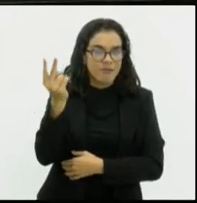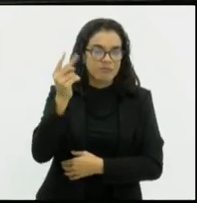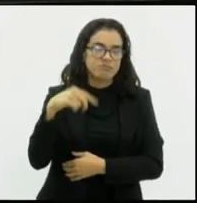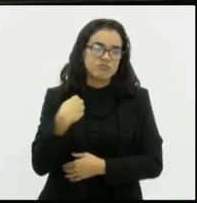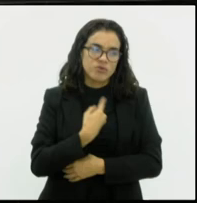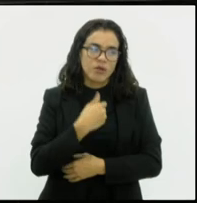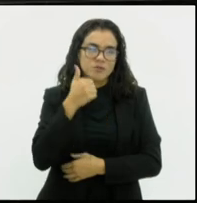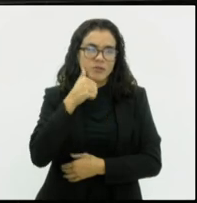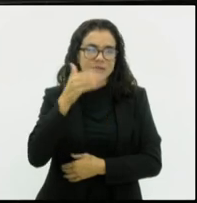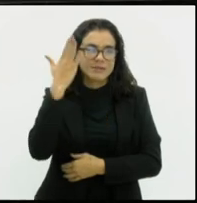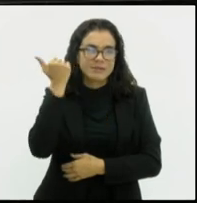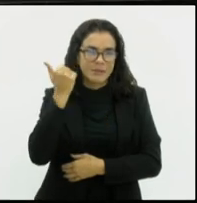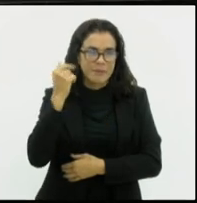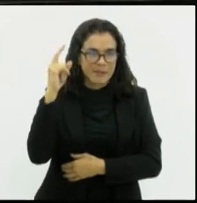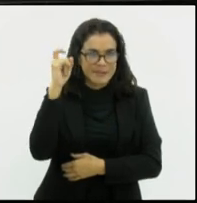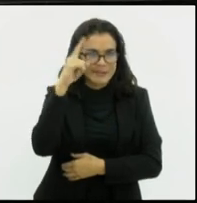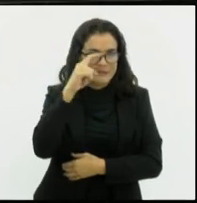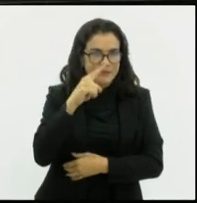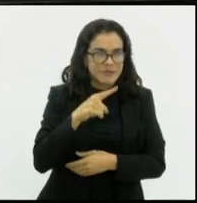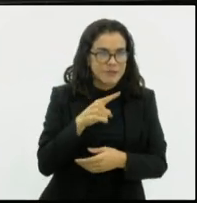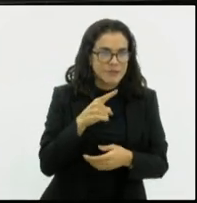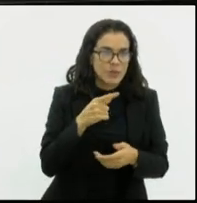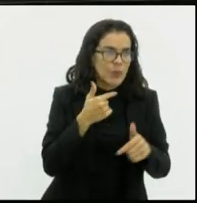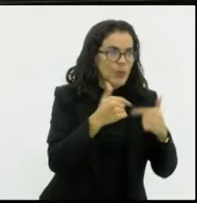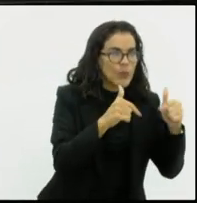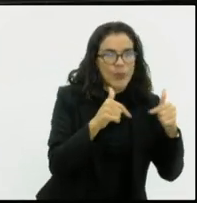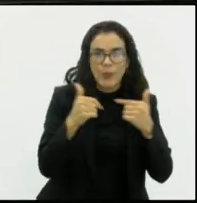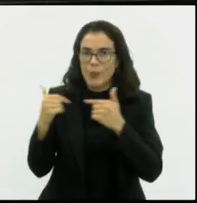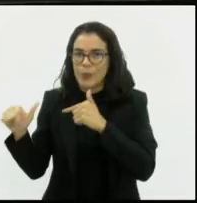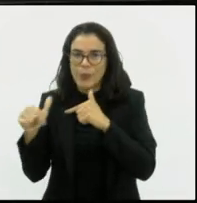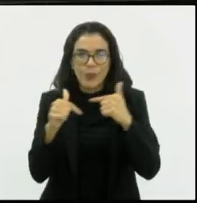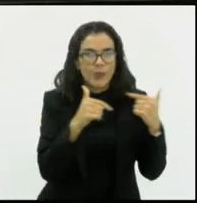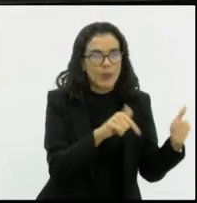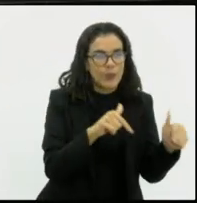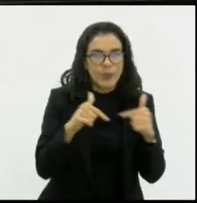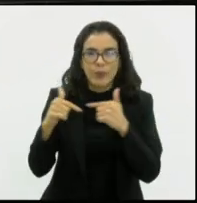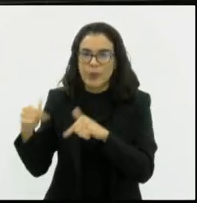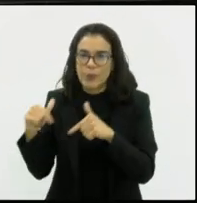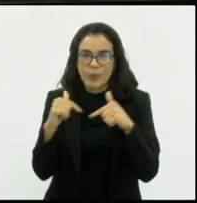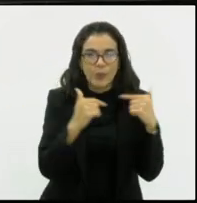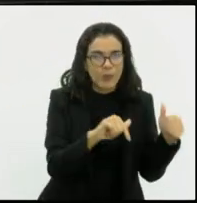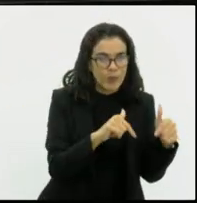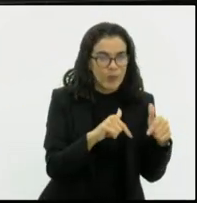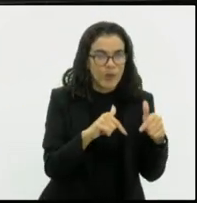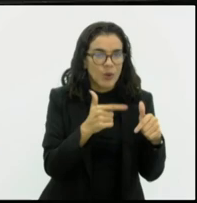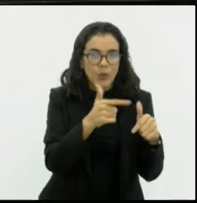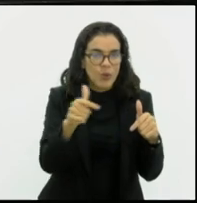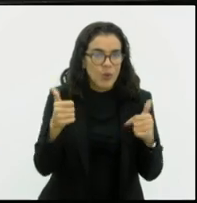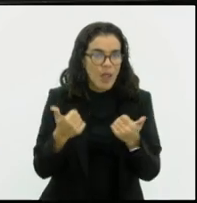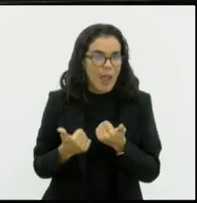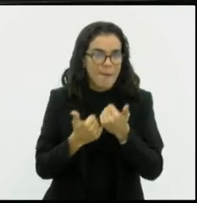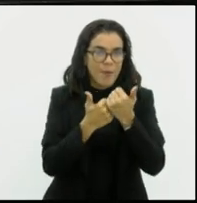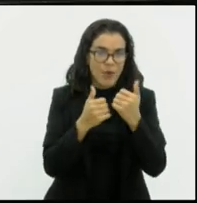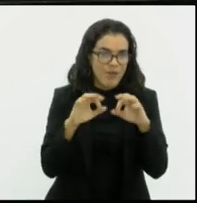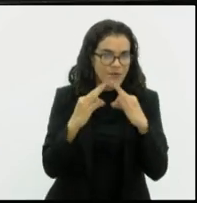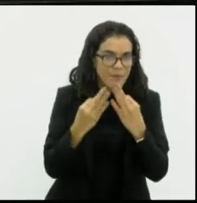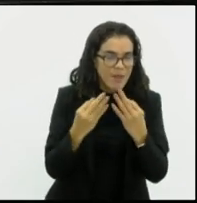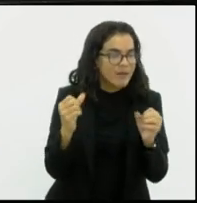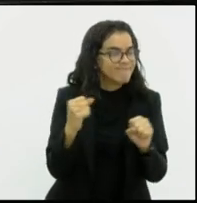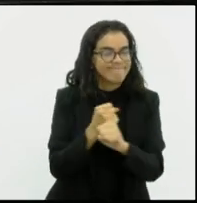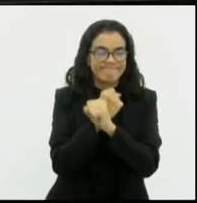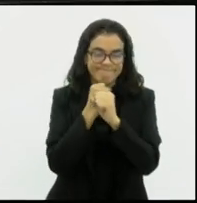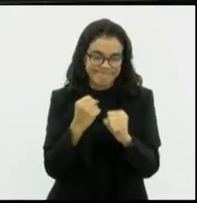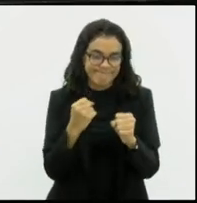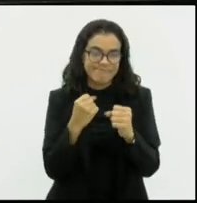difícil fazer tudo ao mesmo tempo, e ter a oportunidade de estar onde estarmos sem o apoio da nossa família não é possível. Então,